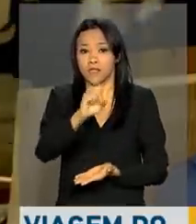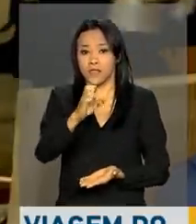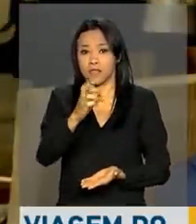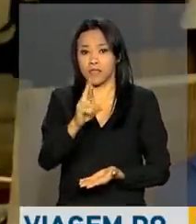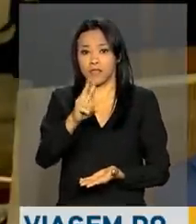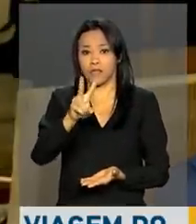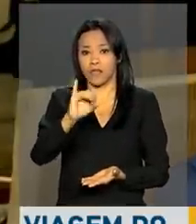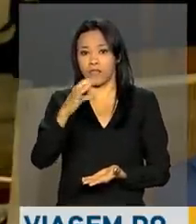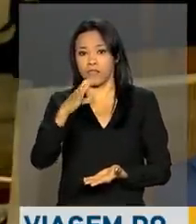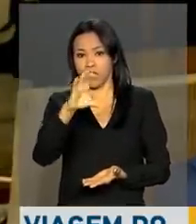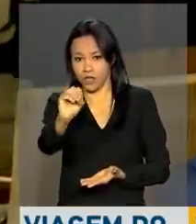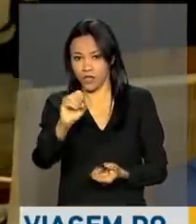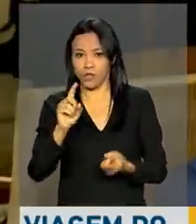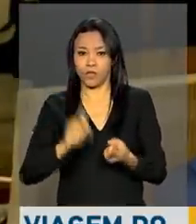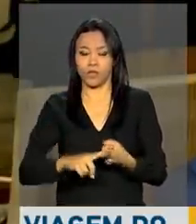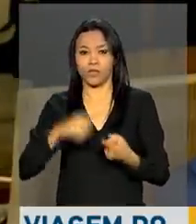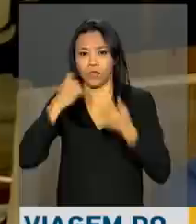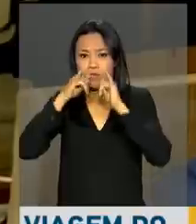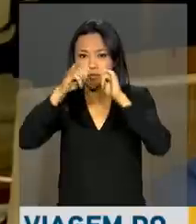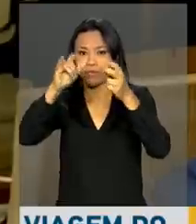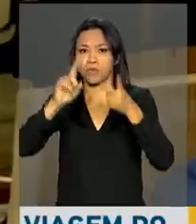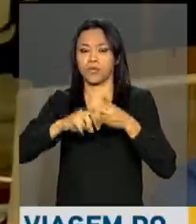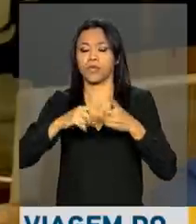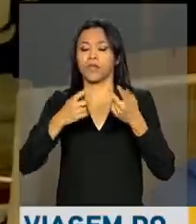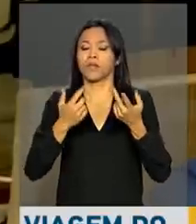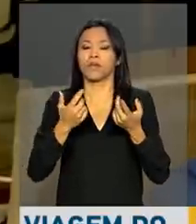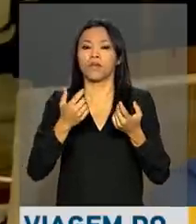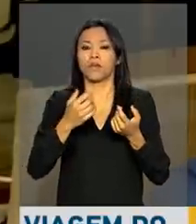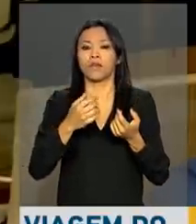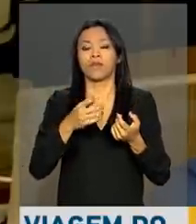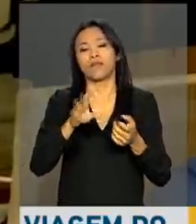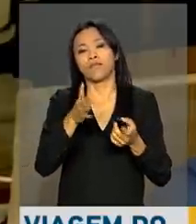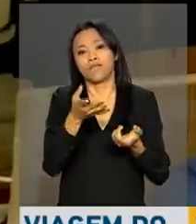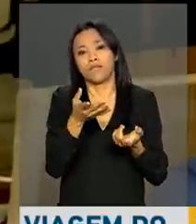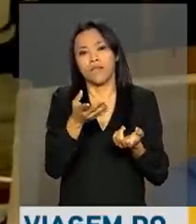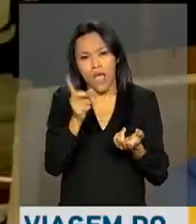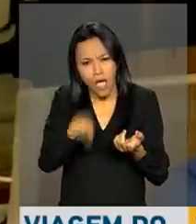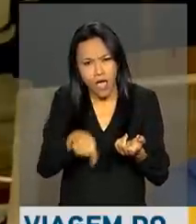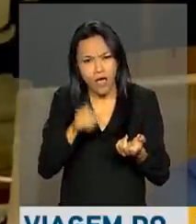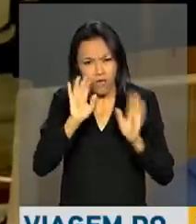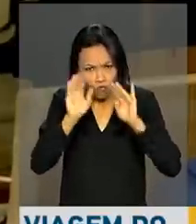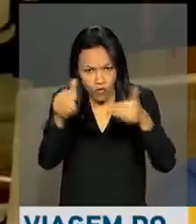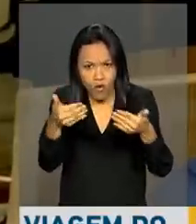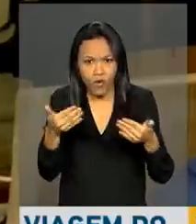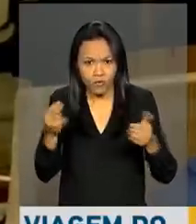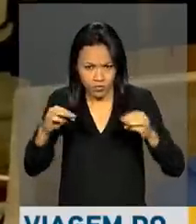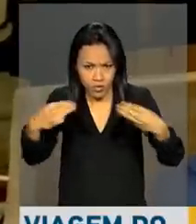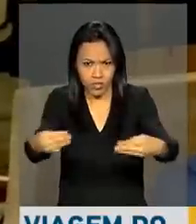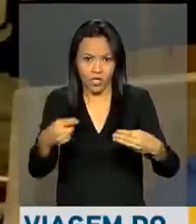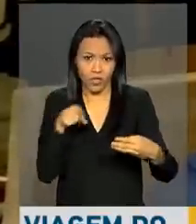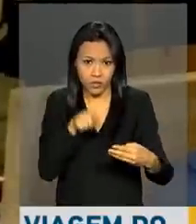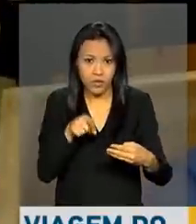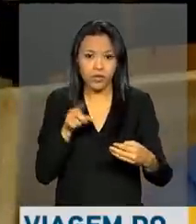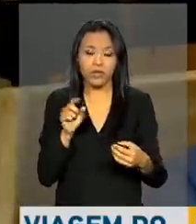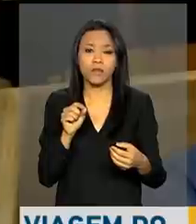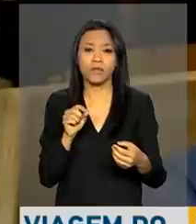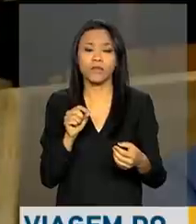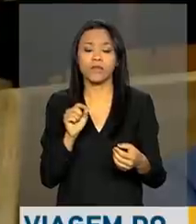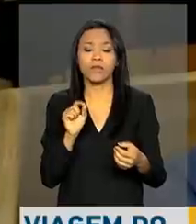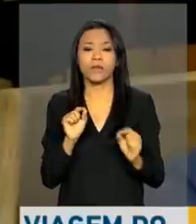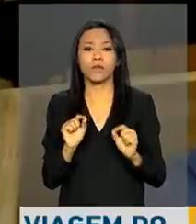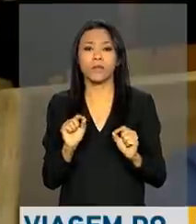pelas telecomunicações, fornecimento de energia. Pode ser um foco do Ministério agora promover a gente,